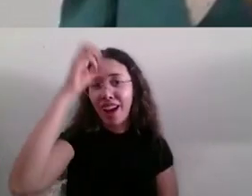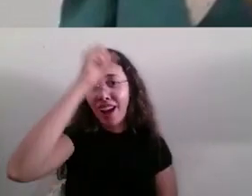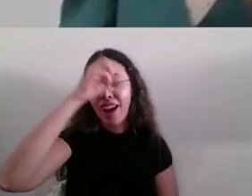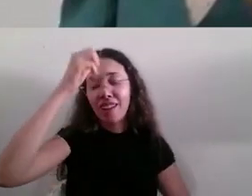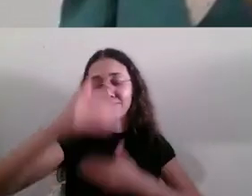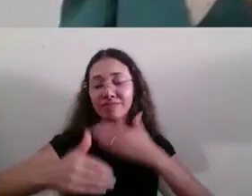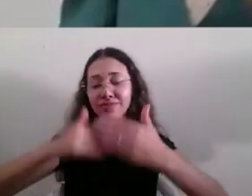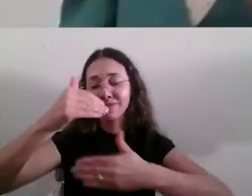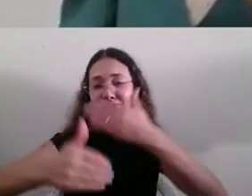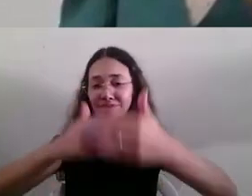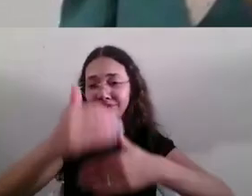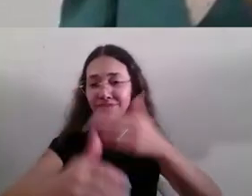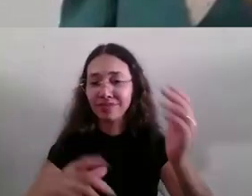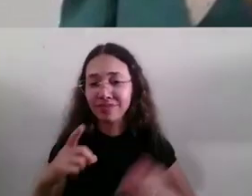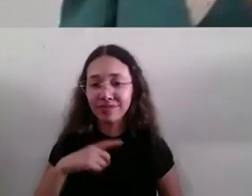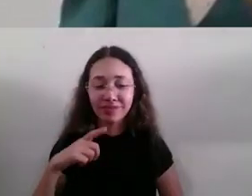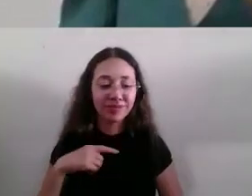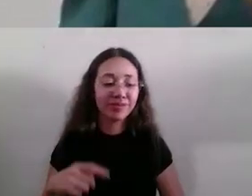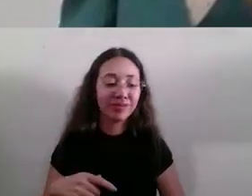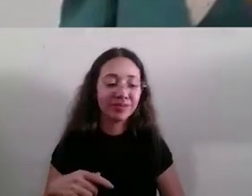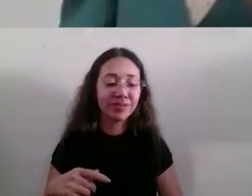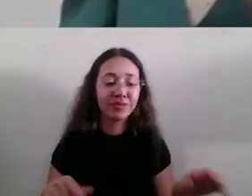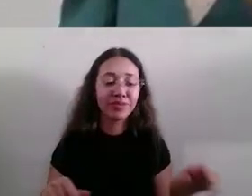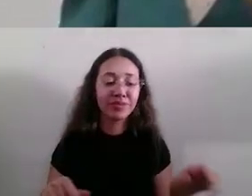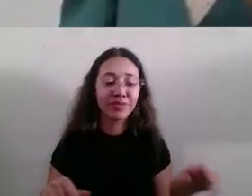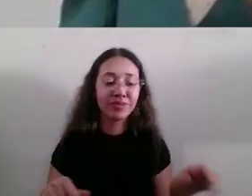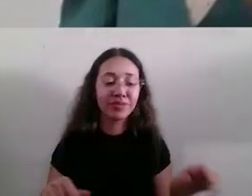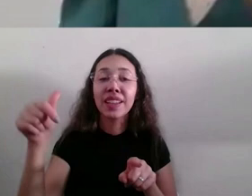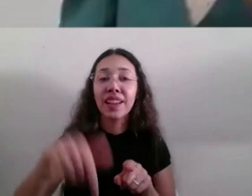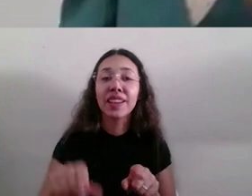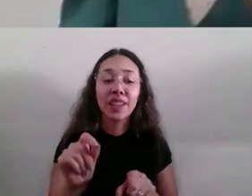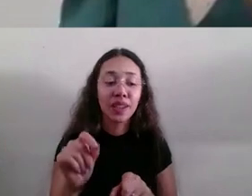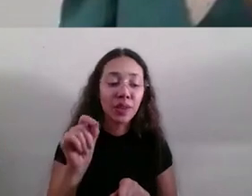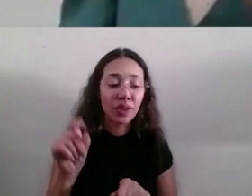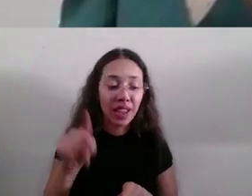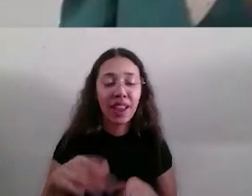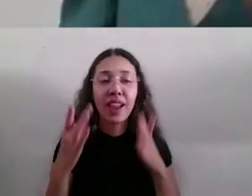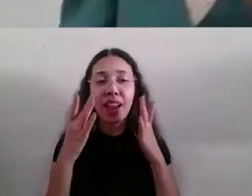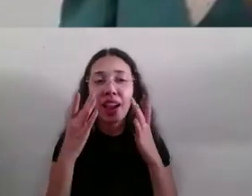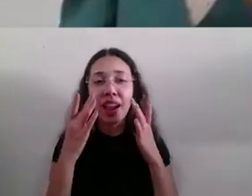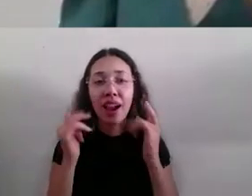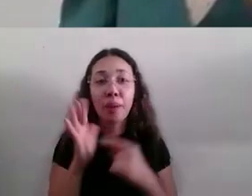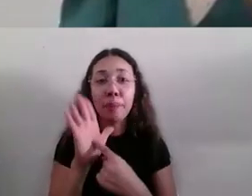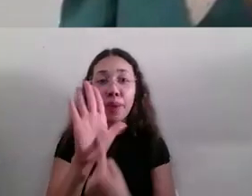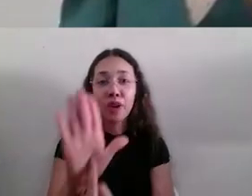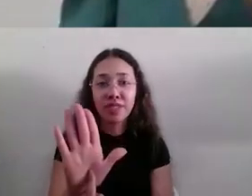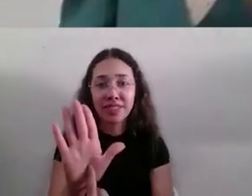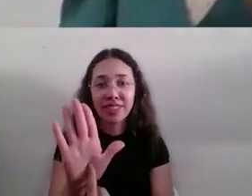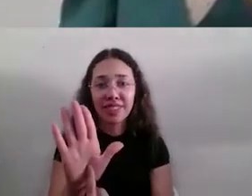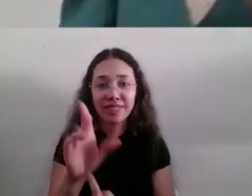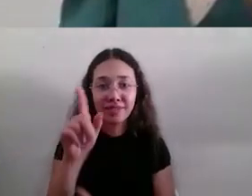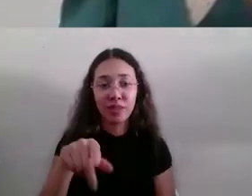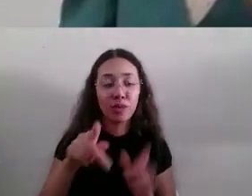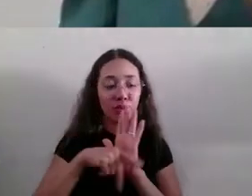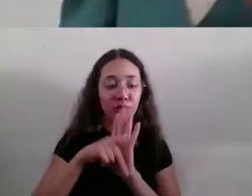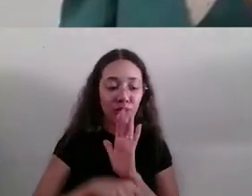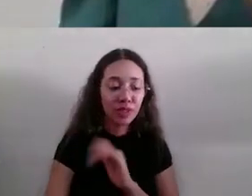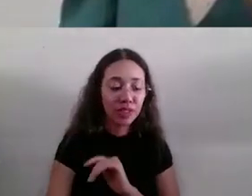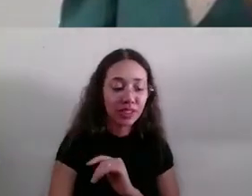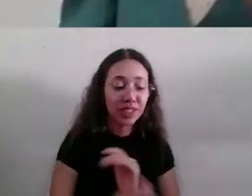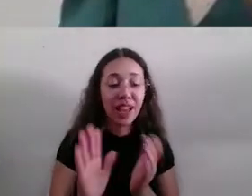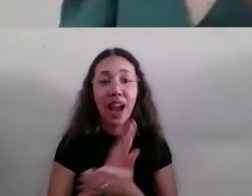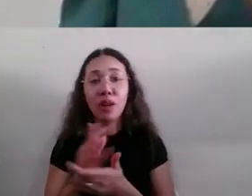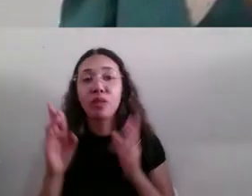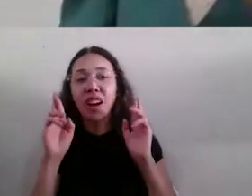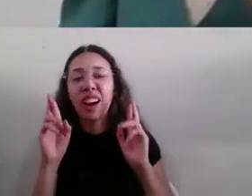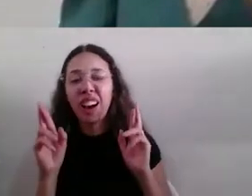construindo. A gente está vindo aqui para apresentar um projeto e talvez a gente frustre um pouco as expectativas de todos,